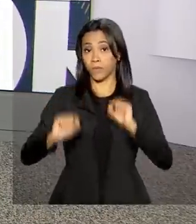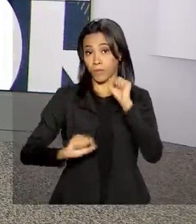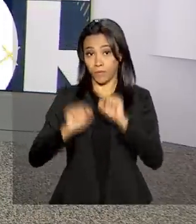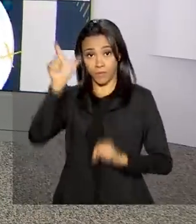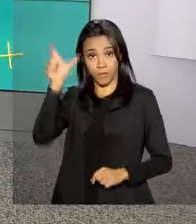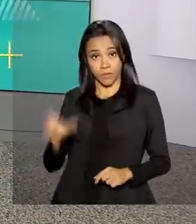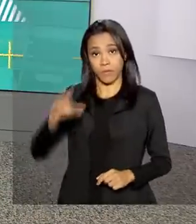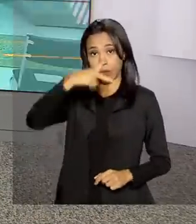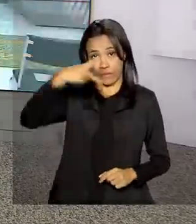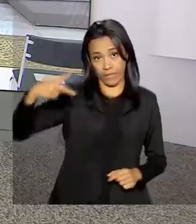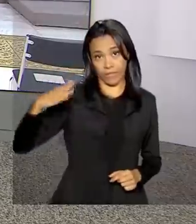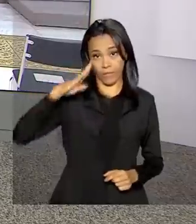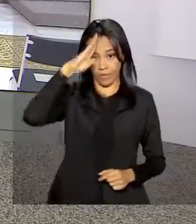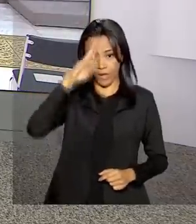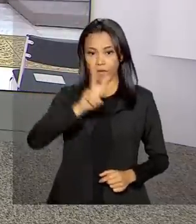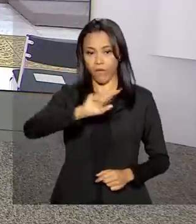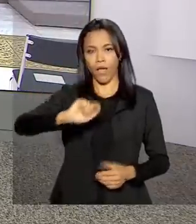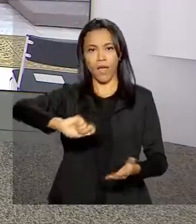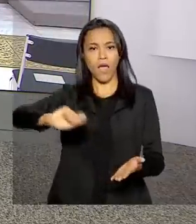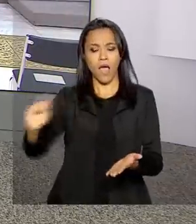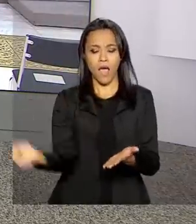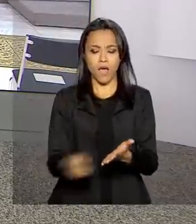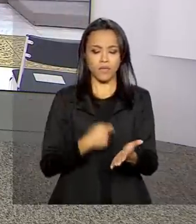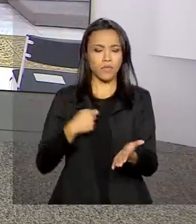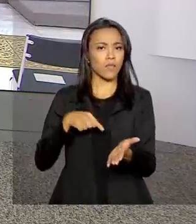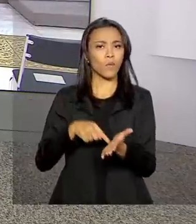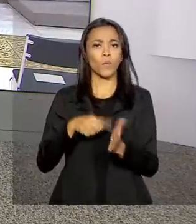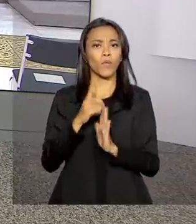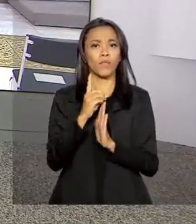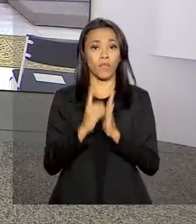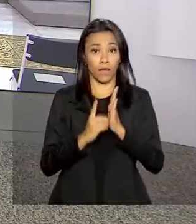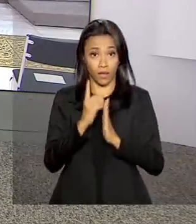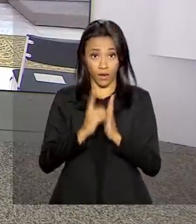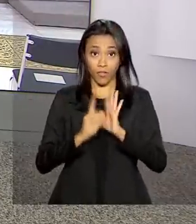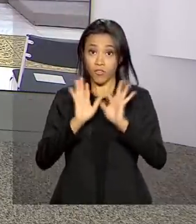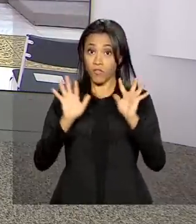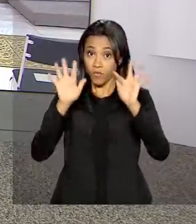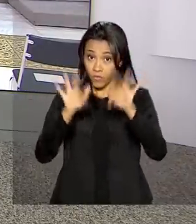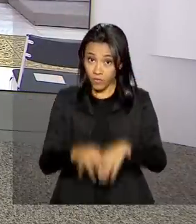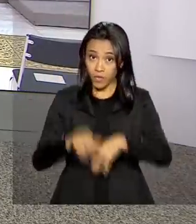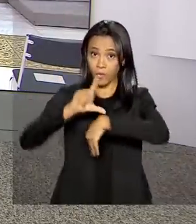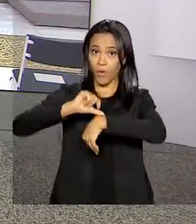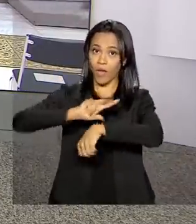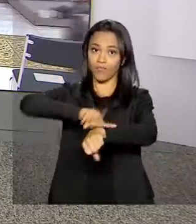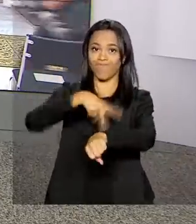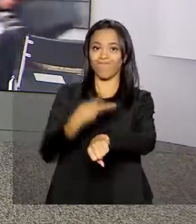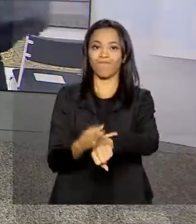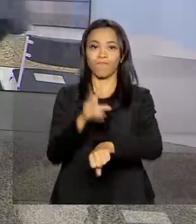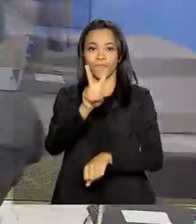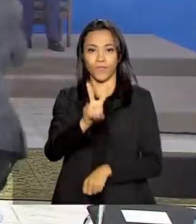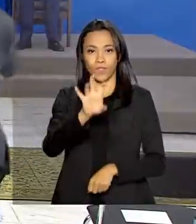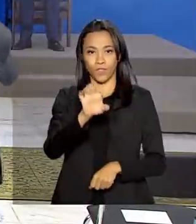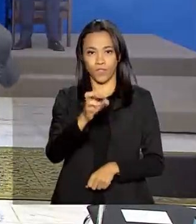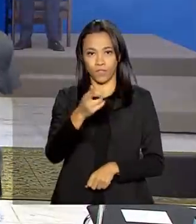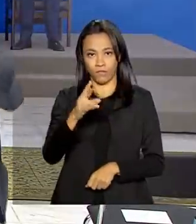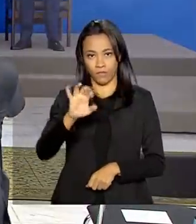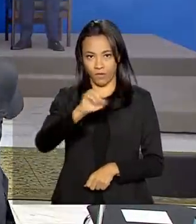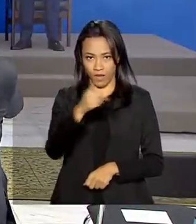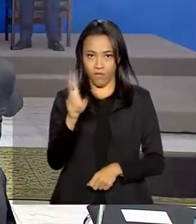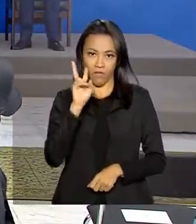jair bolsonaro vai assinar o decreto que põe fim ao horário de verão vamos acompanhar